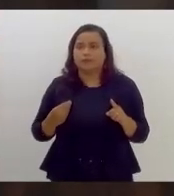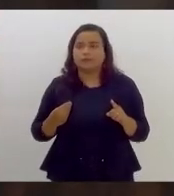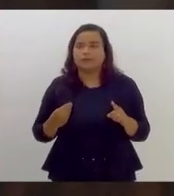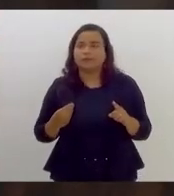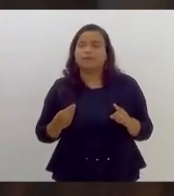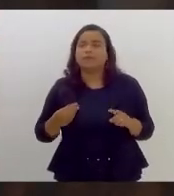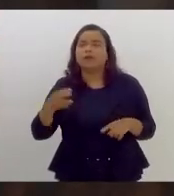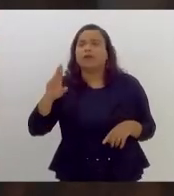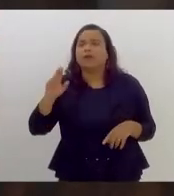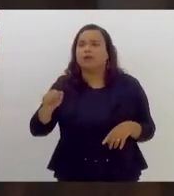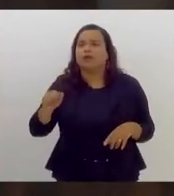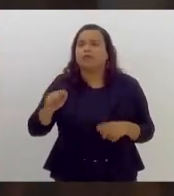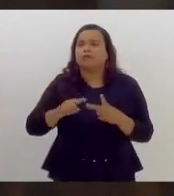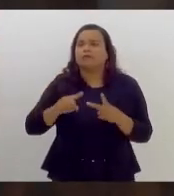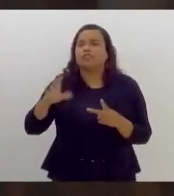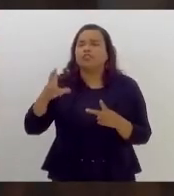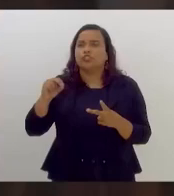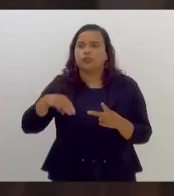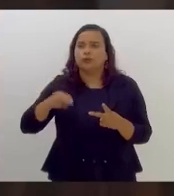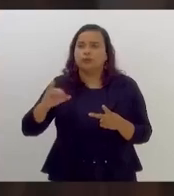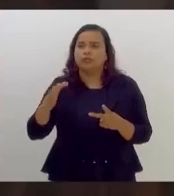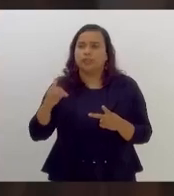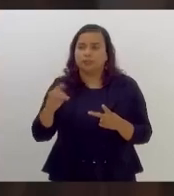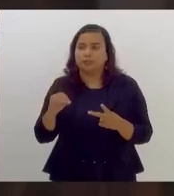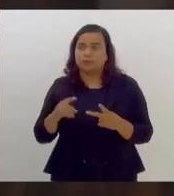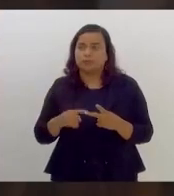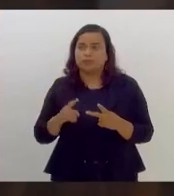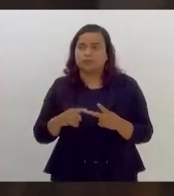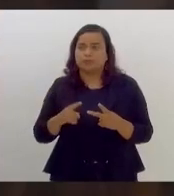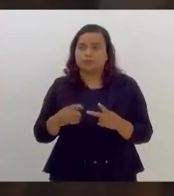Deputado Rodrigo Amorim. Deputado Chico Machado.